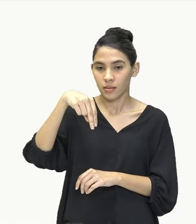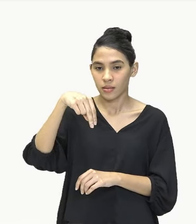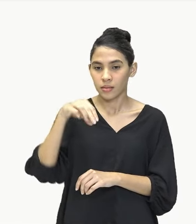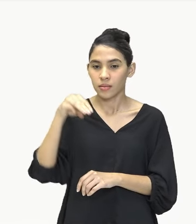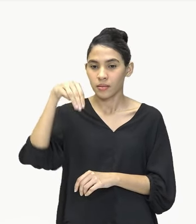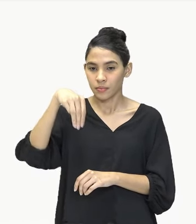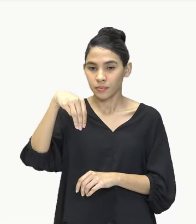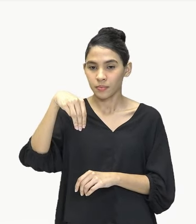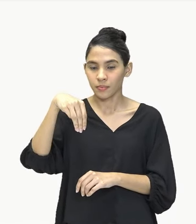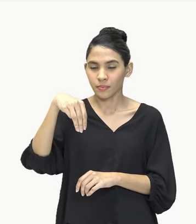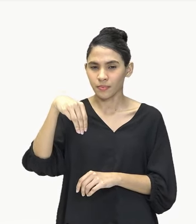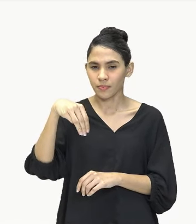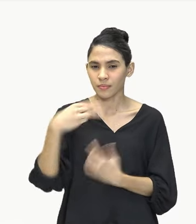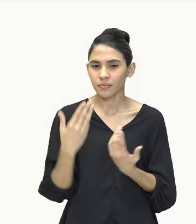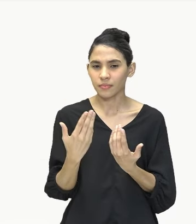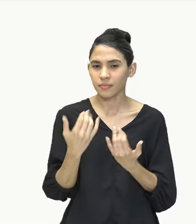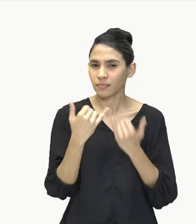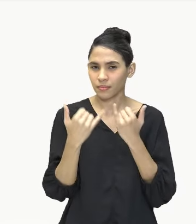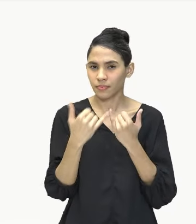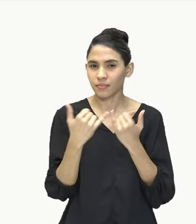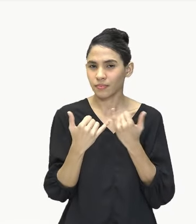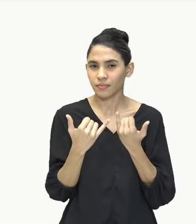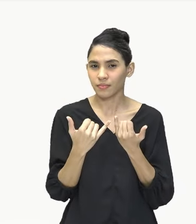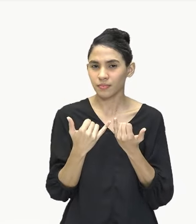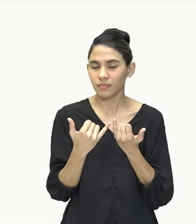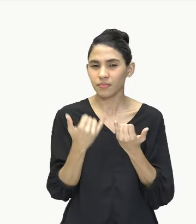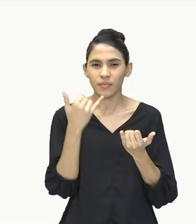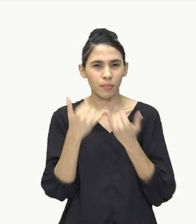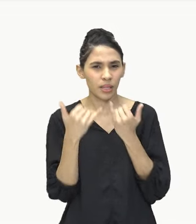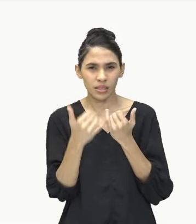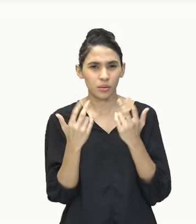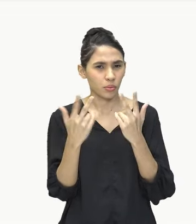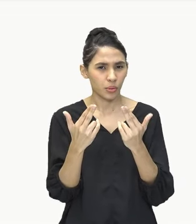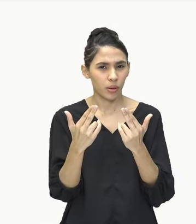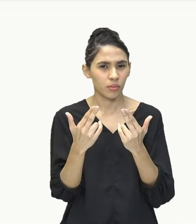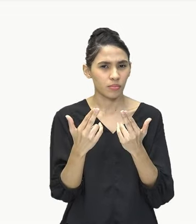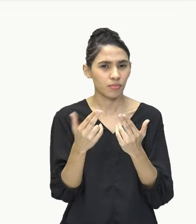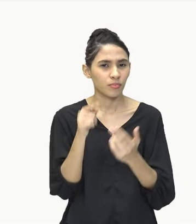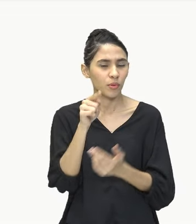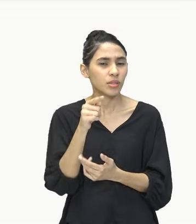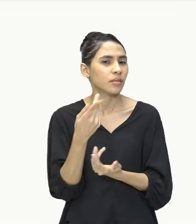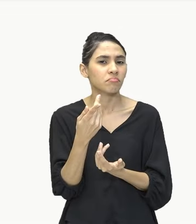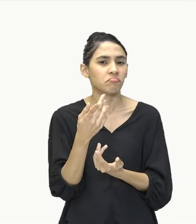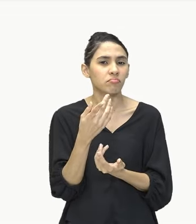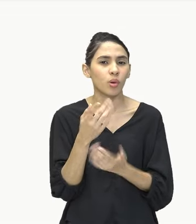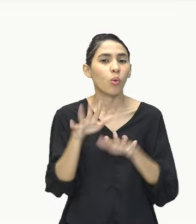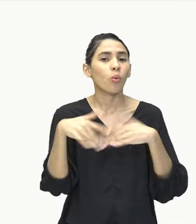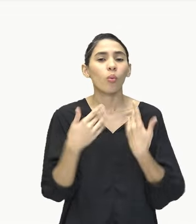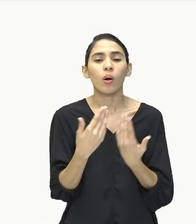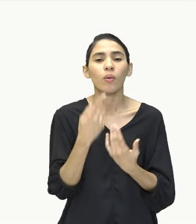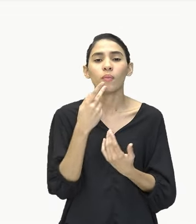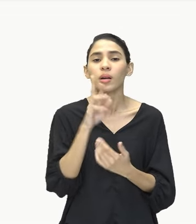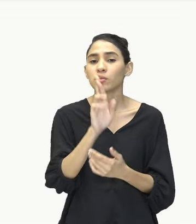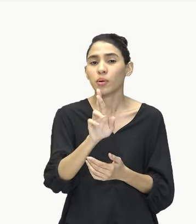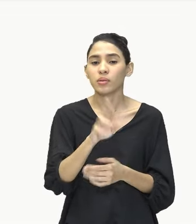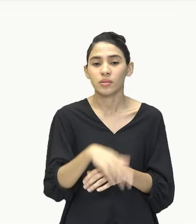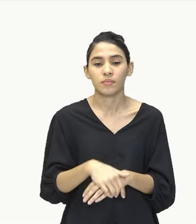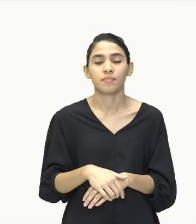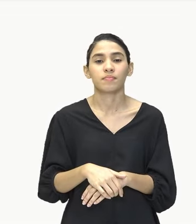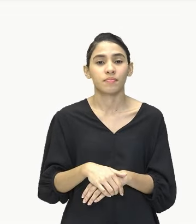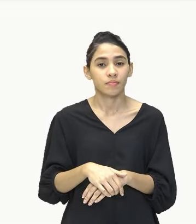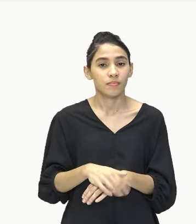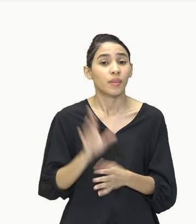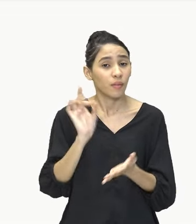nm. Será que seriam ainda semelhantes esses dois monômios? O que é que você me diz? Exatamente isso que